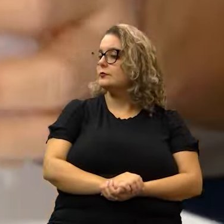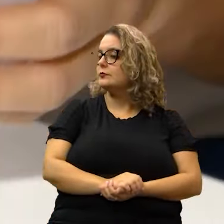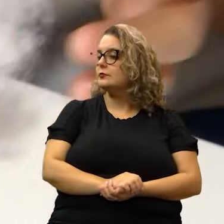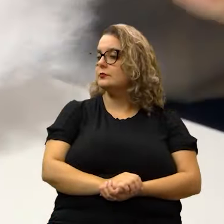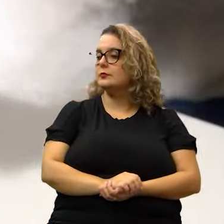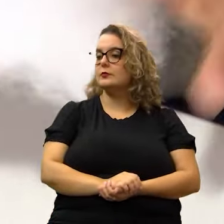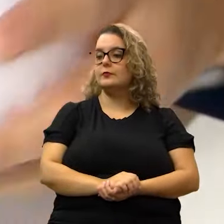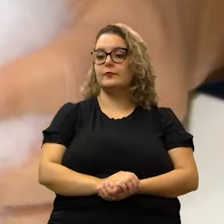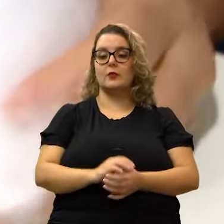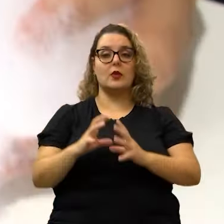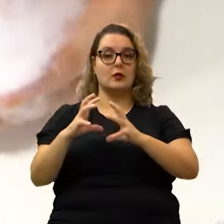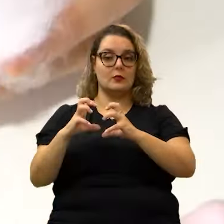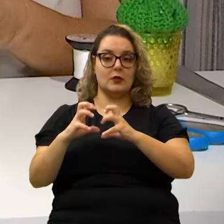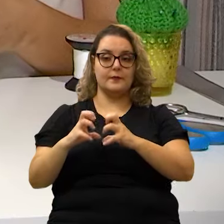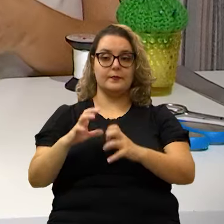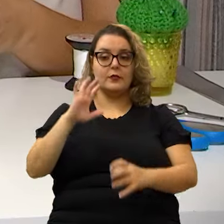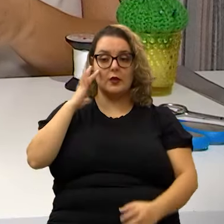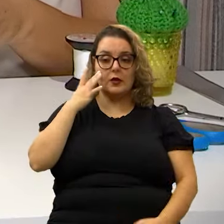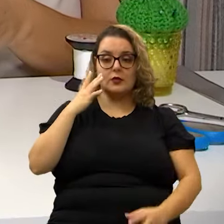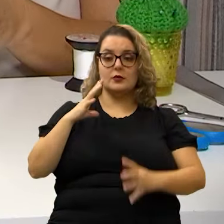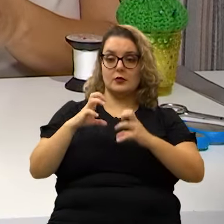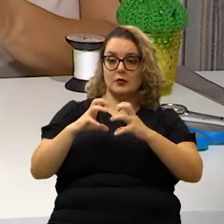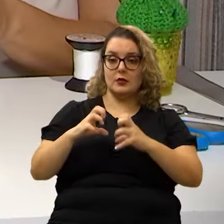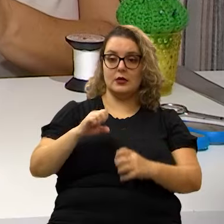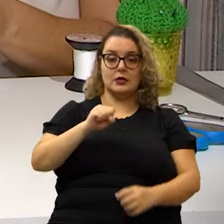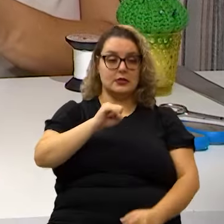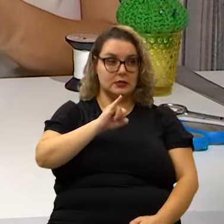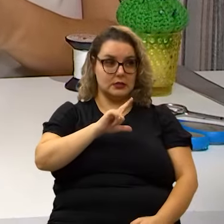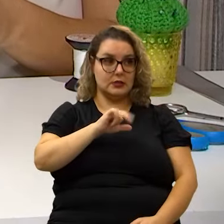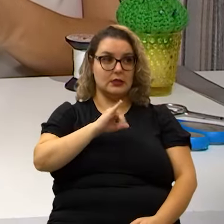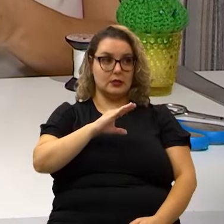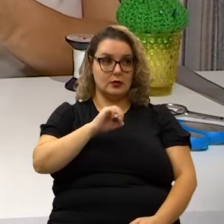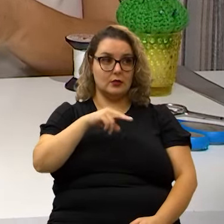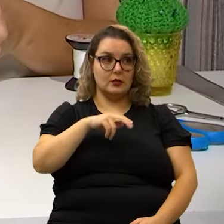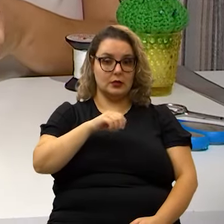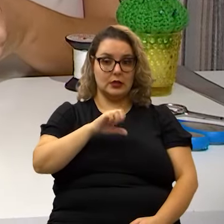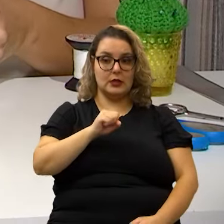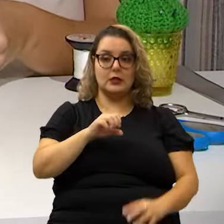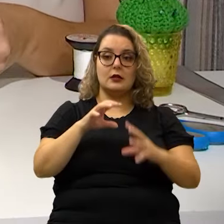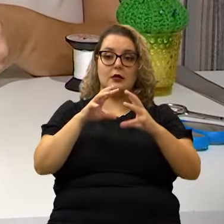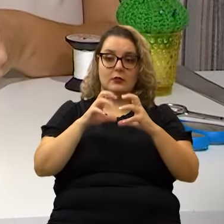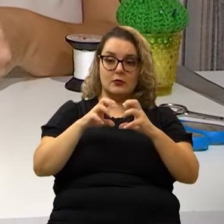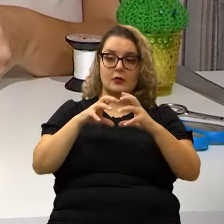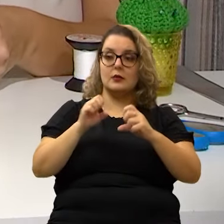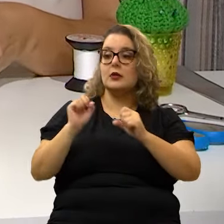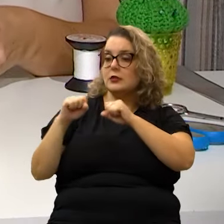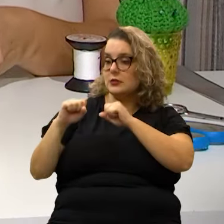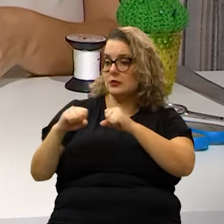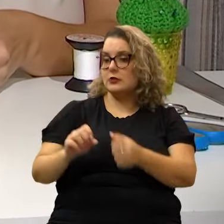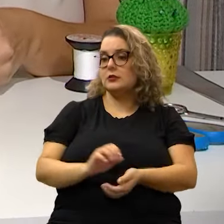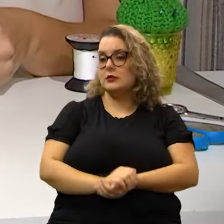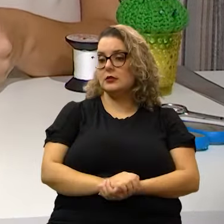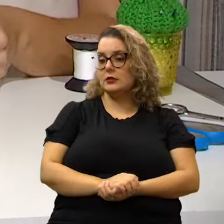que é a que vai na pelúcia. Eu acho que essa fibra de enchimento, ela é siliconada. Exatamente. Então ela é mais fofinha.